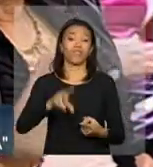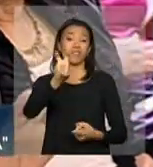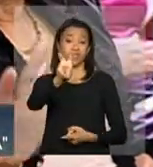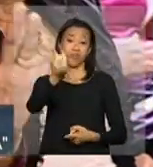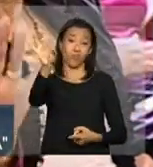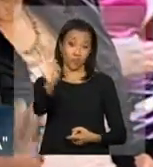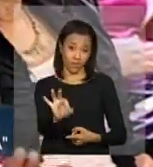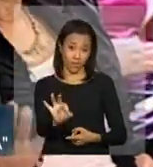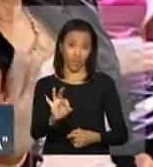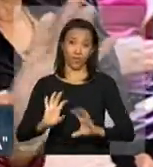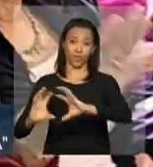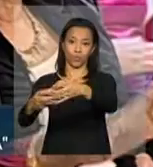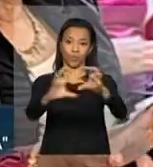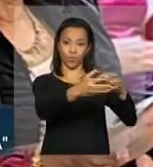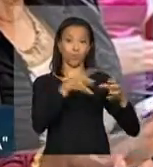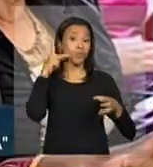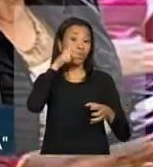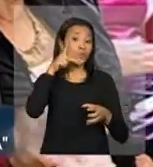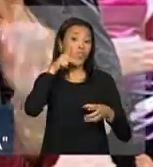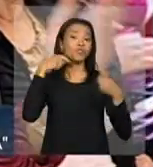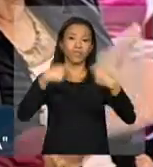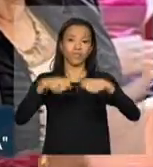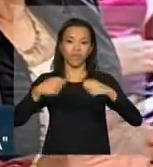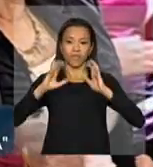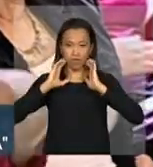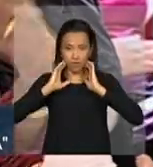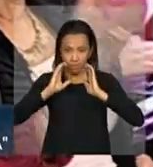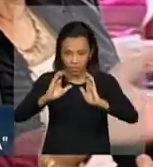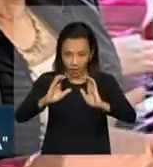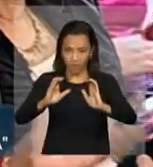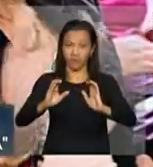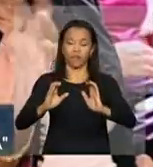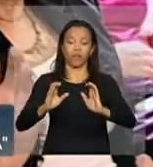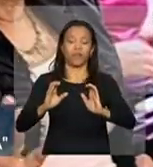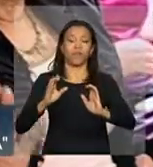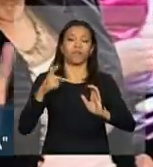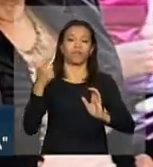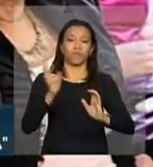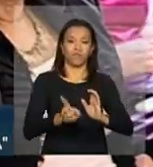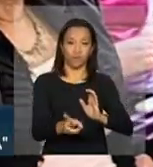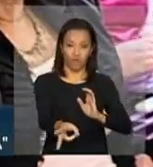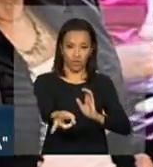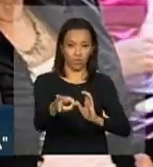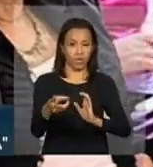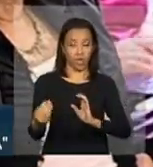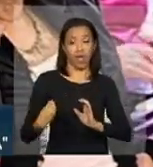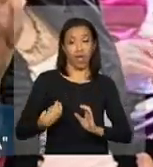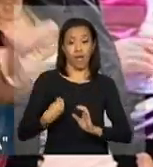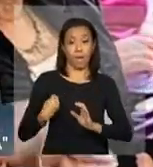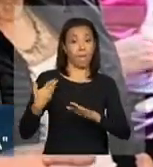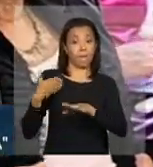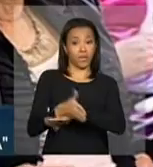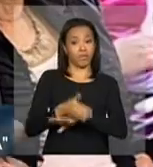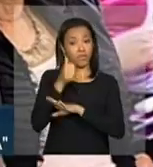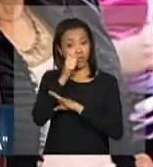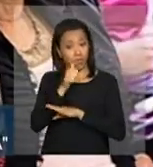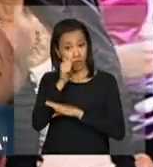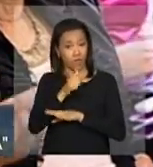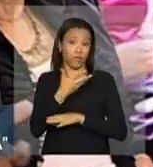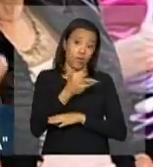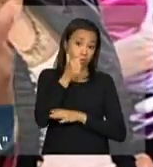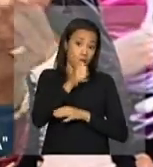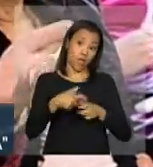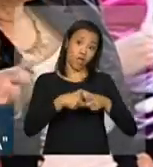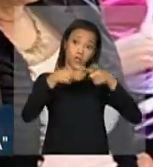os partidos deverão aplicar, né, no chamado treinamento e qualificação das mulheres. Né? Somos maioria, então